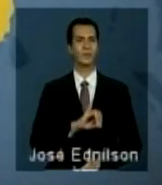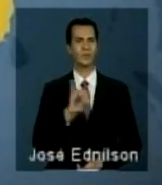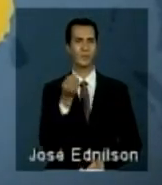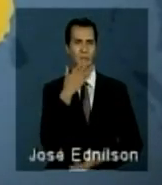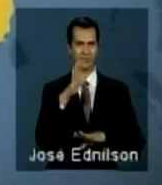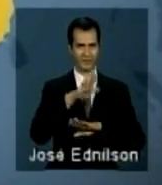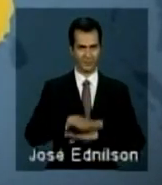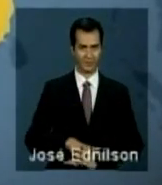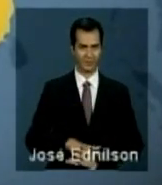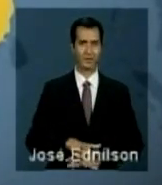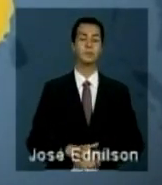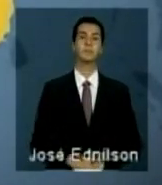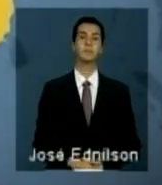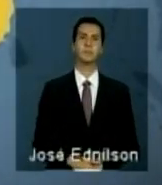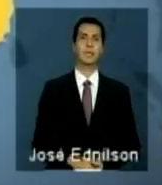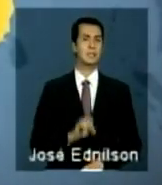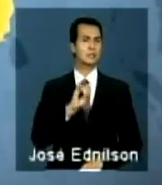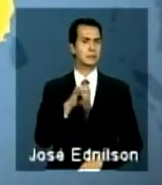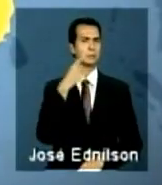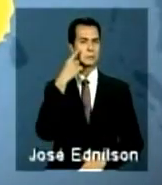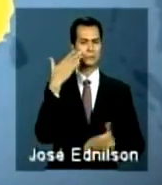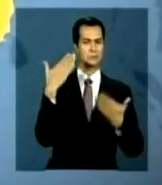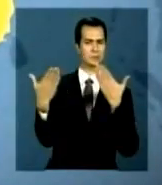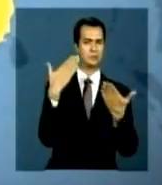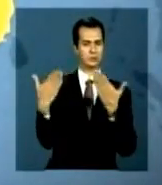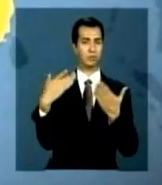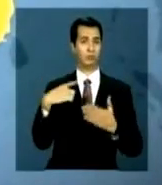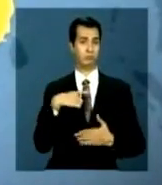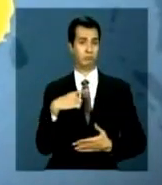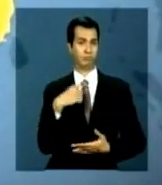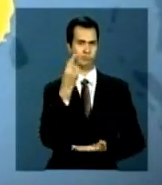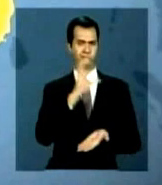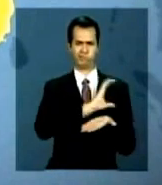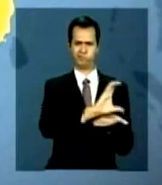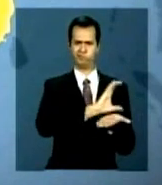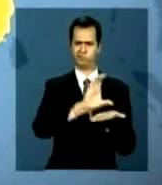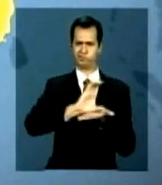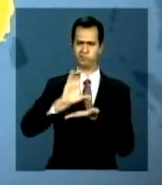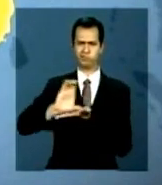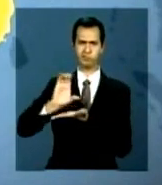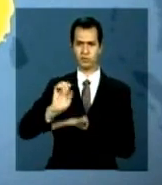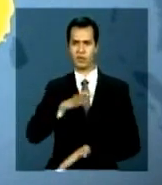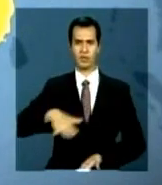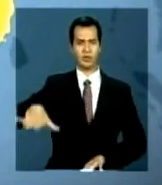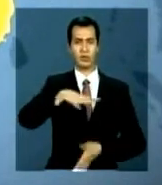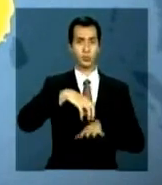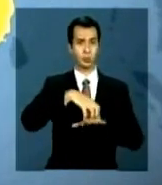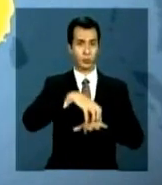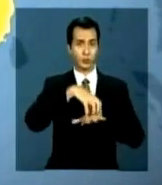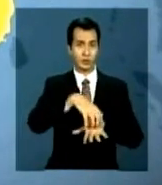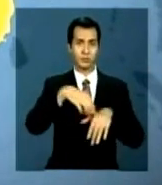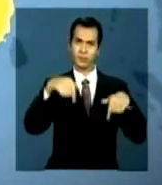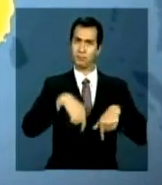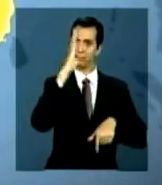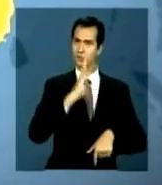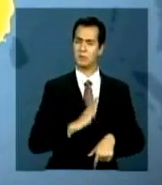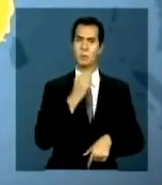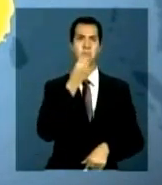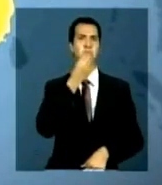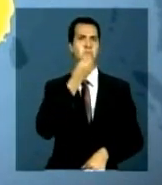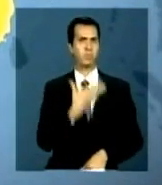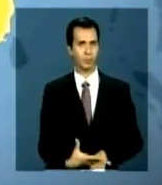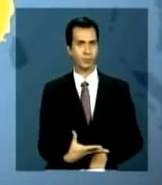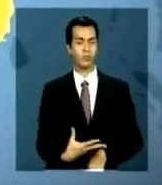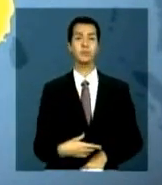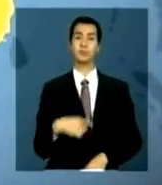Olá boa tarde a julgar pelo volume de financiamentos para Empreendimentos na área o turismo brasileiro vai de vento em popa